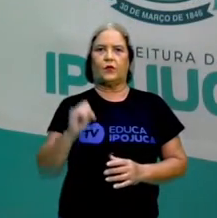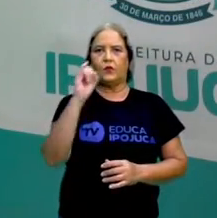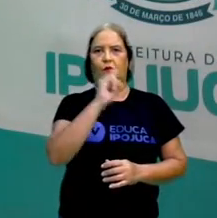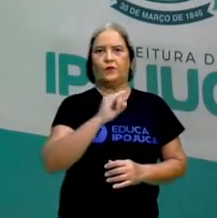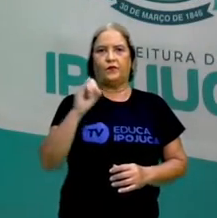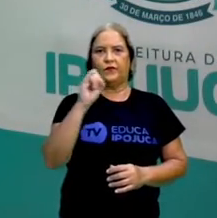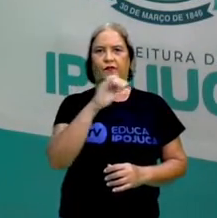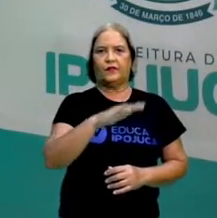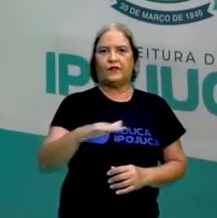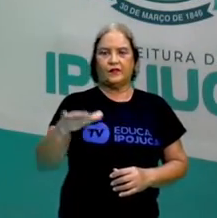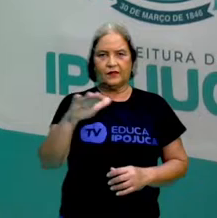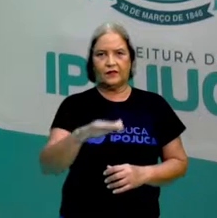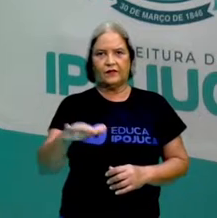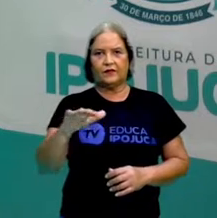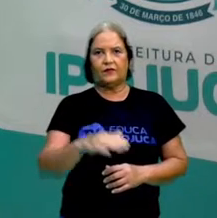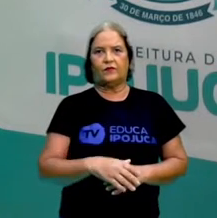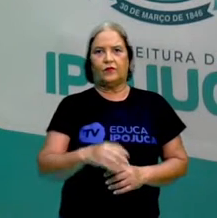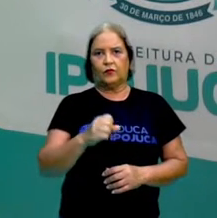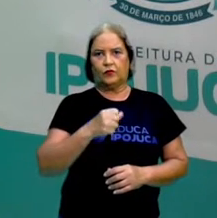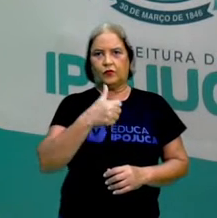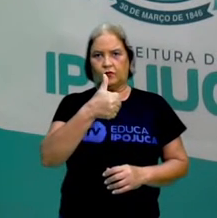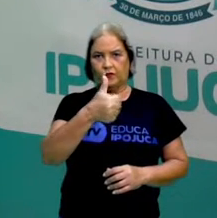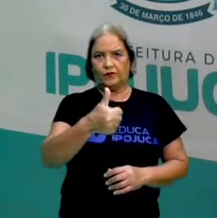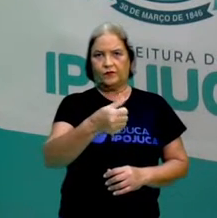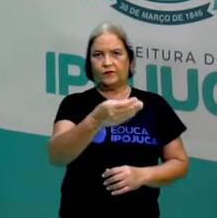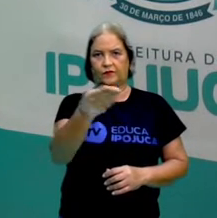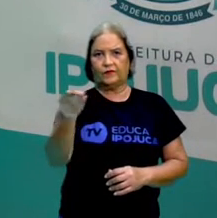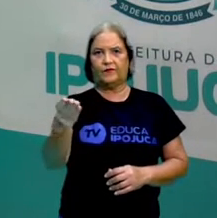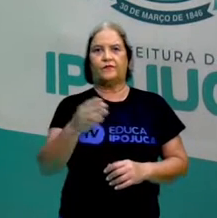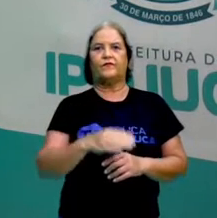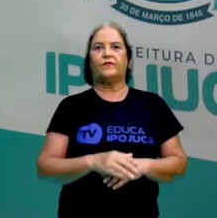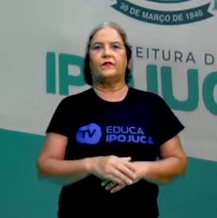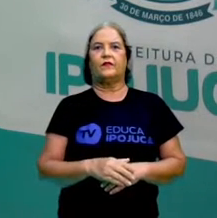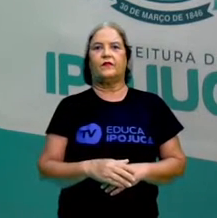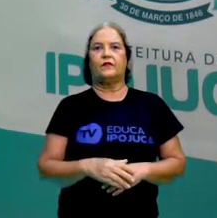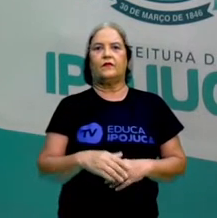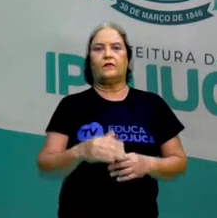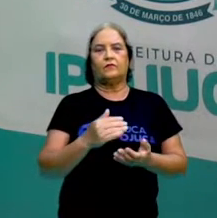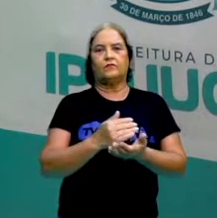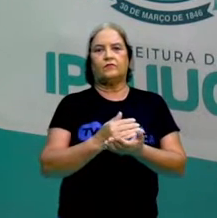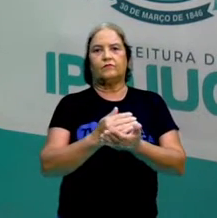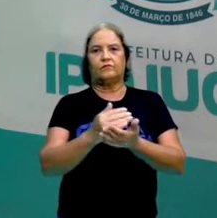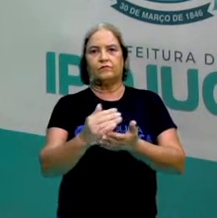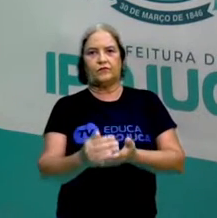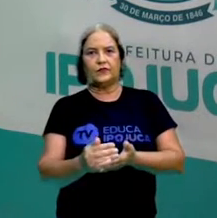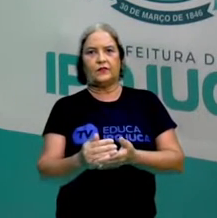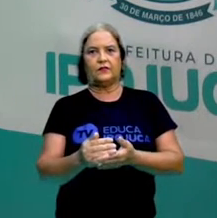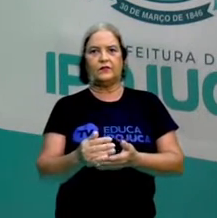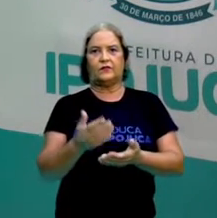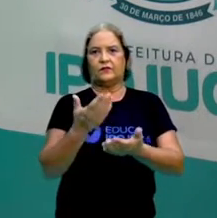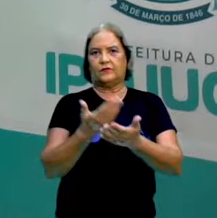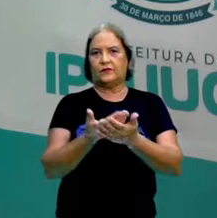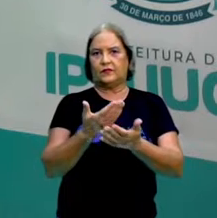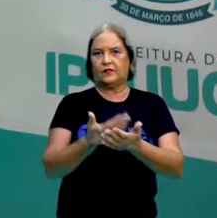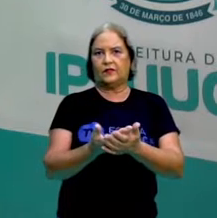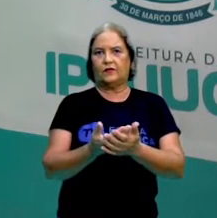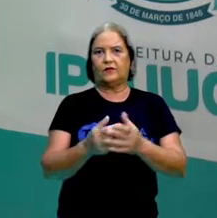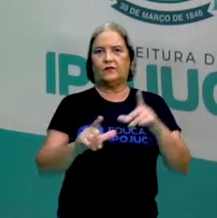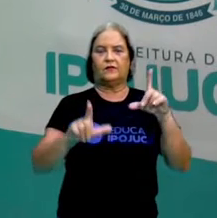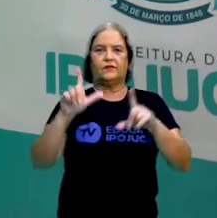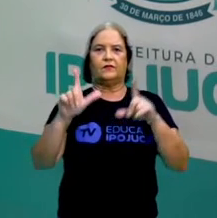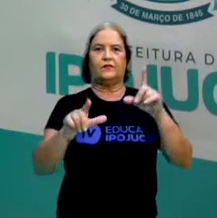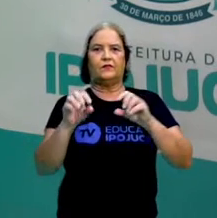Olá crianças tudo bem com vocês estamos iniciando a nossa aulinha aqui